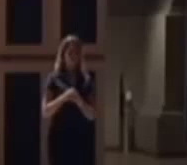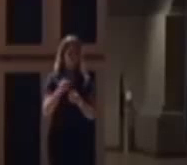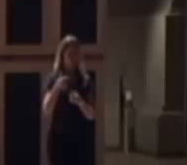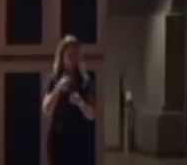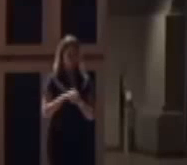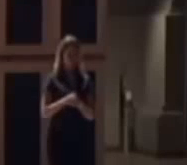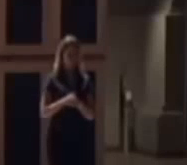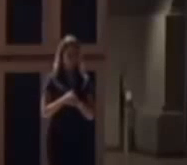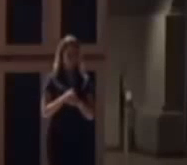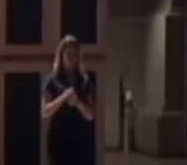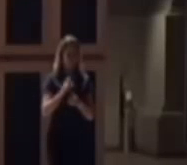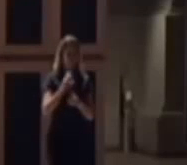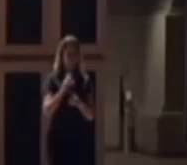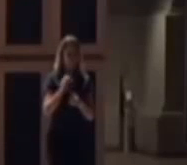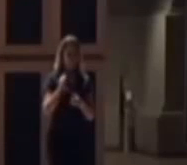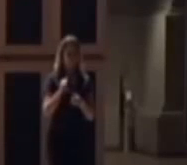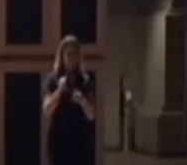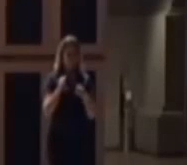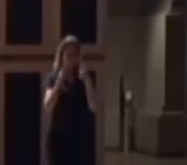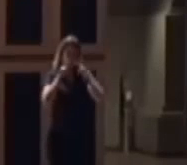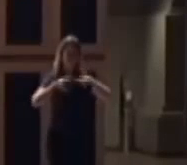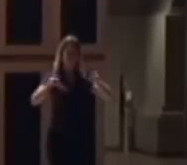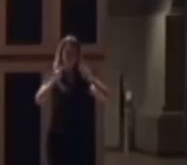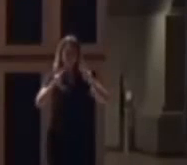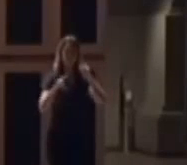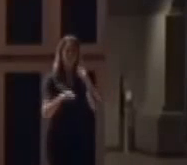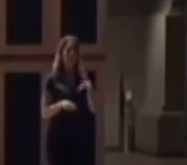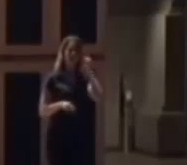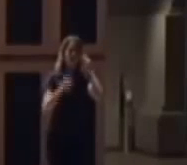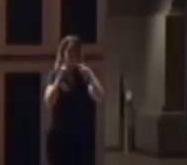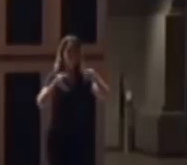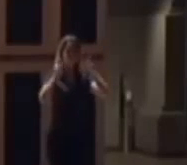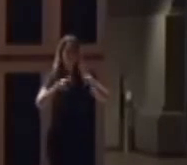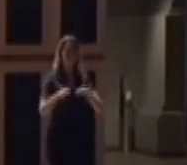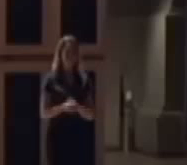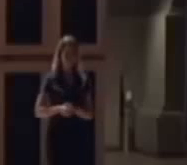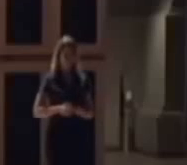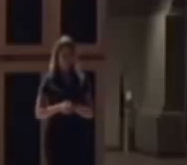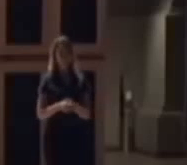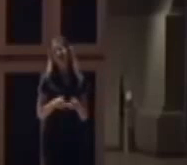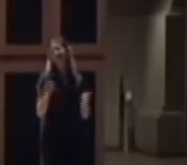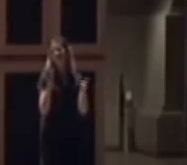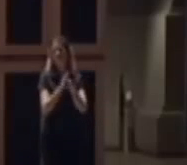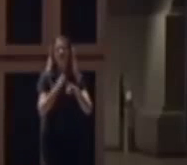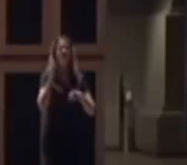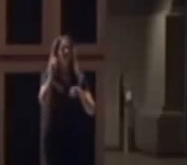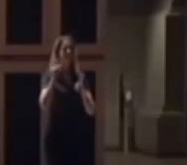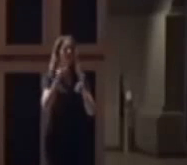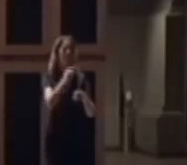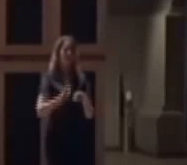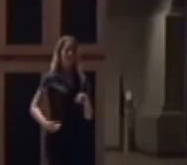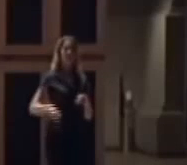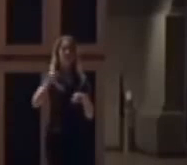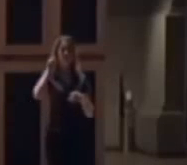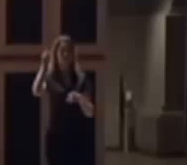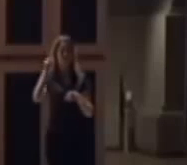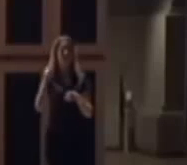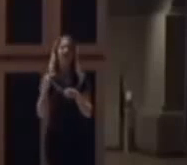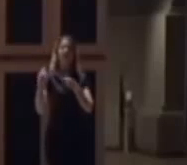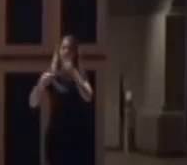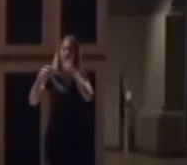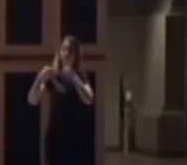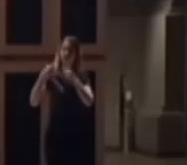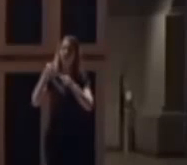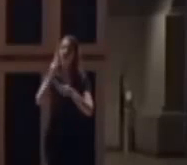Nós passamos por uma mudança grande nessa relação em função do concurso público que a Rede Minas viveu agora esse ano, com